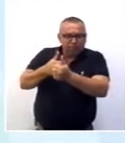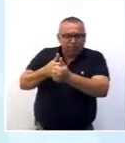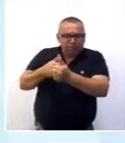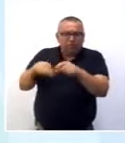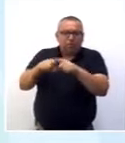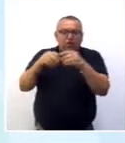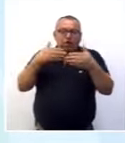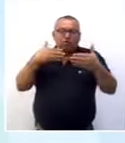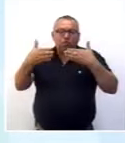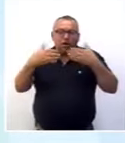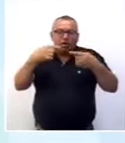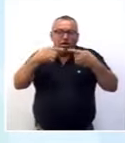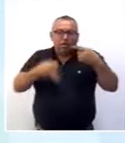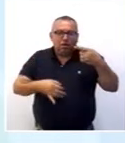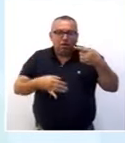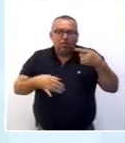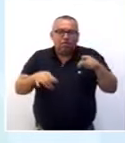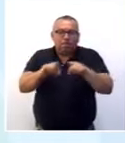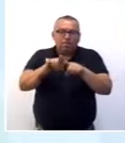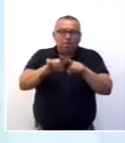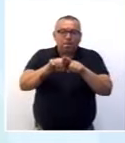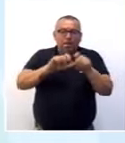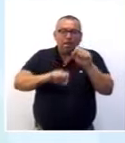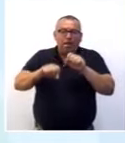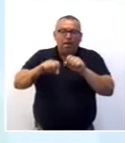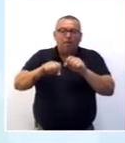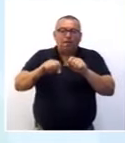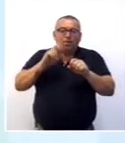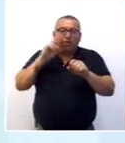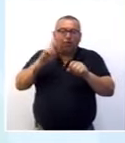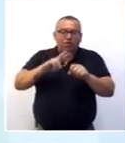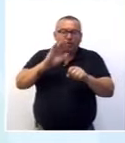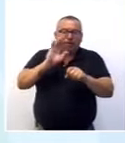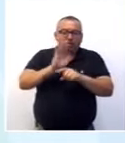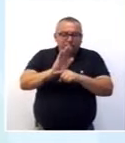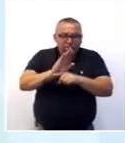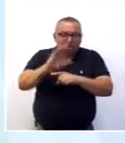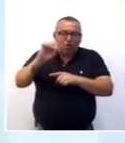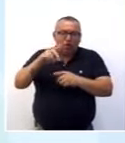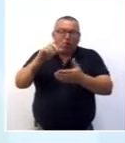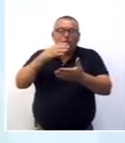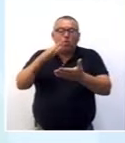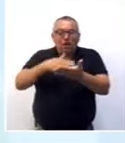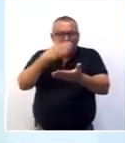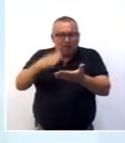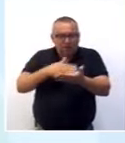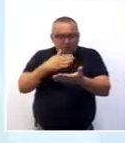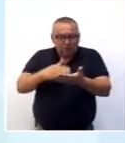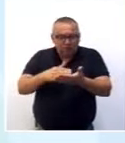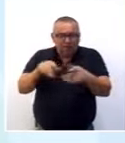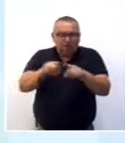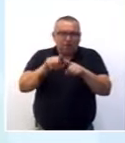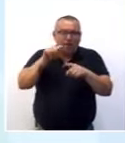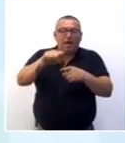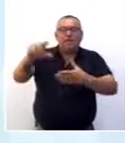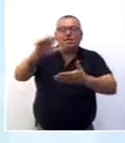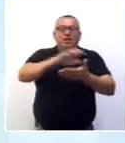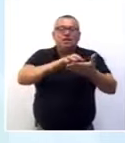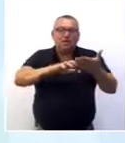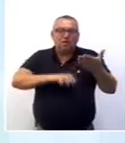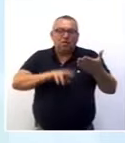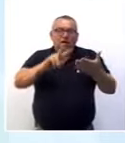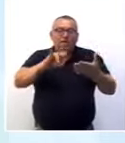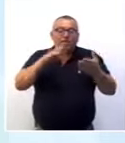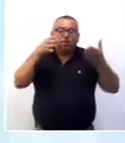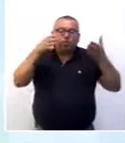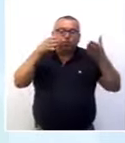chat, aliás, não só na mídia, mas também pode acompanhar no caderno, tá certo? Esse texto. Vamos focar